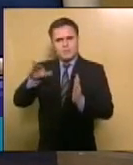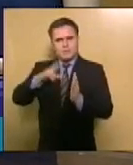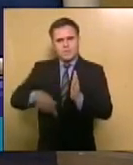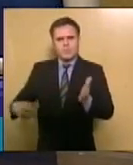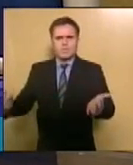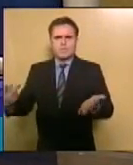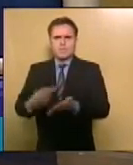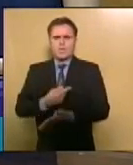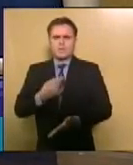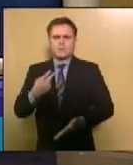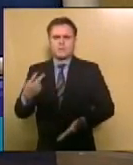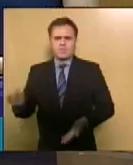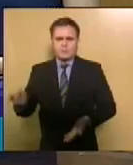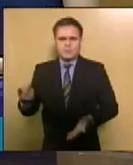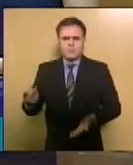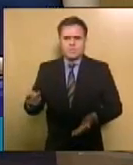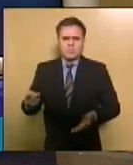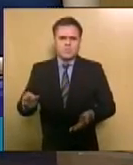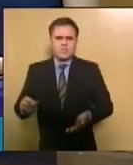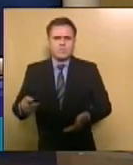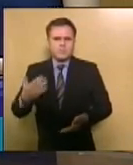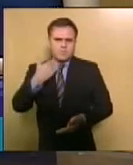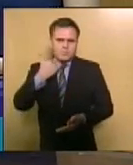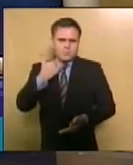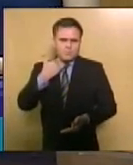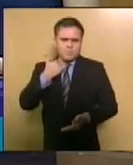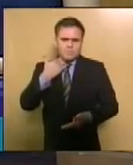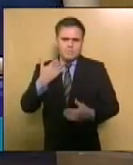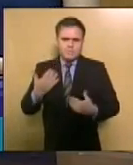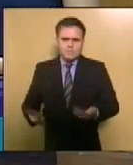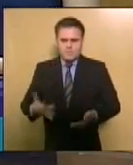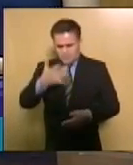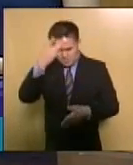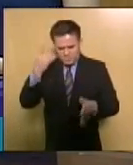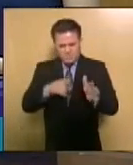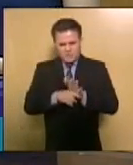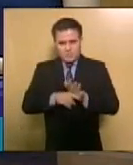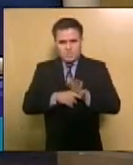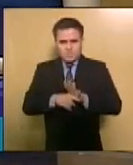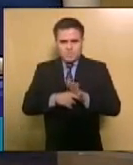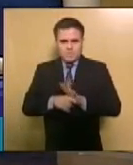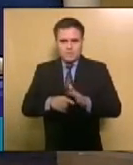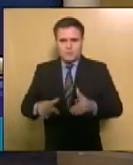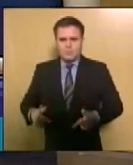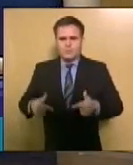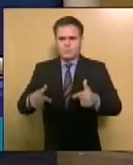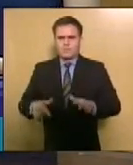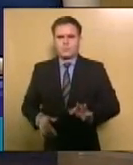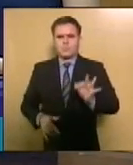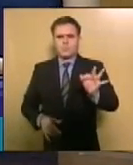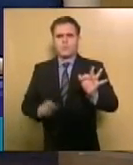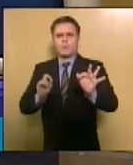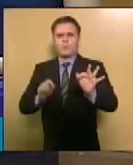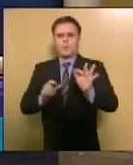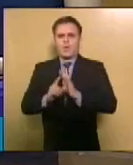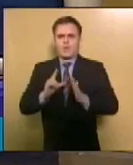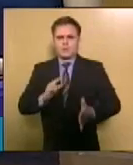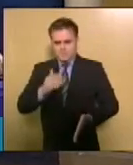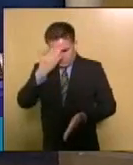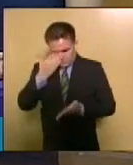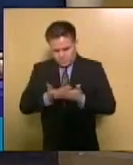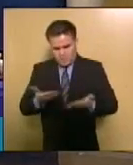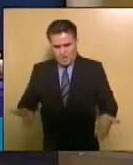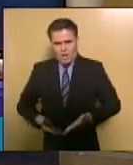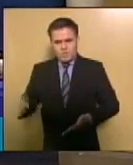tá acontecendo por quê Porque as pessoas leem aquele cenário e as suas ações futuras dependem do que da confiança que elas